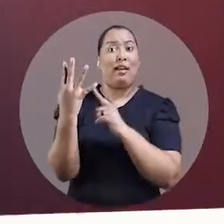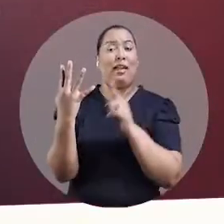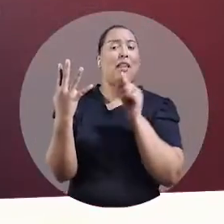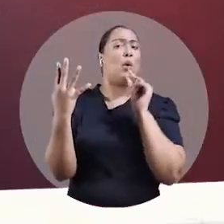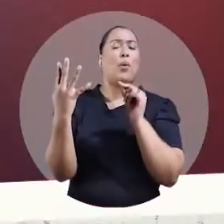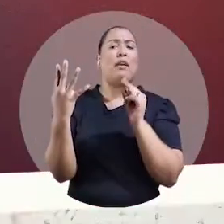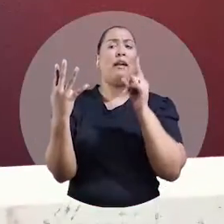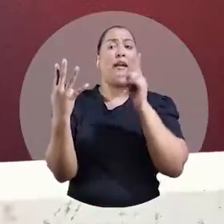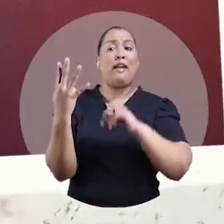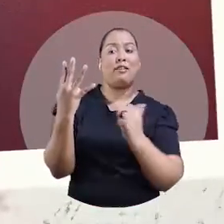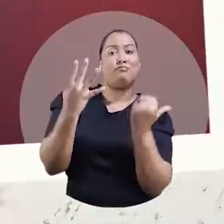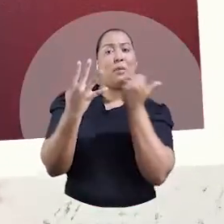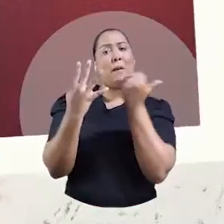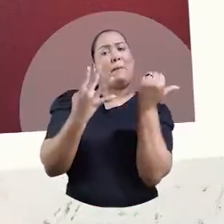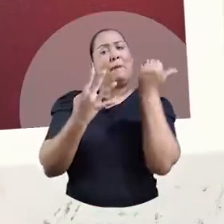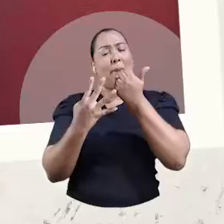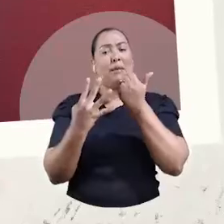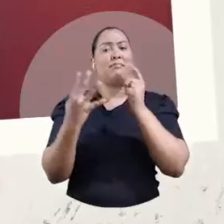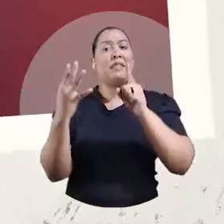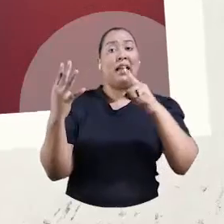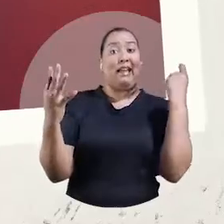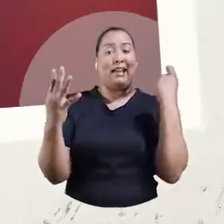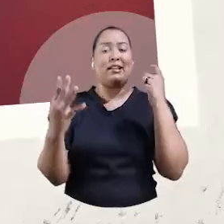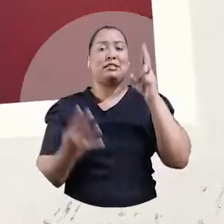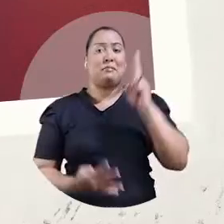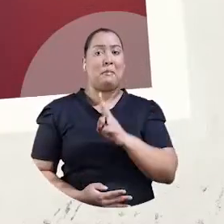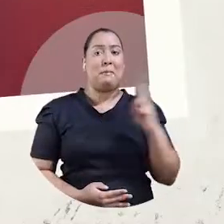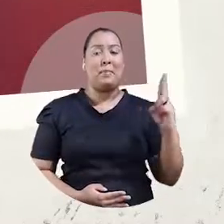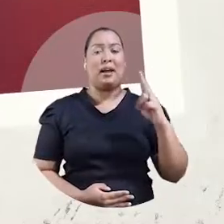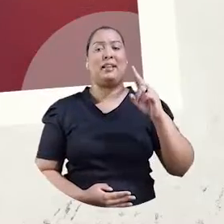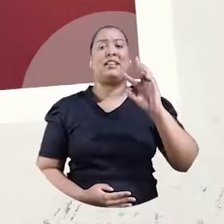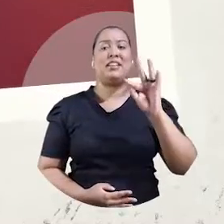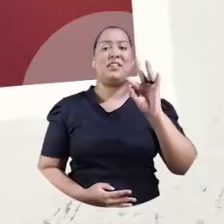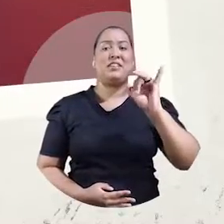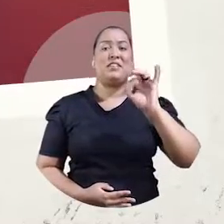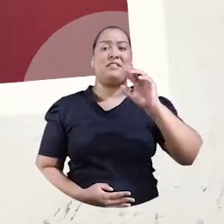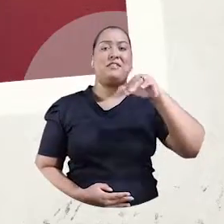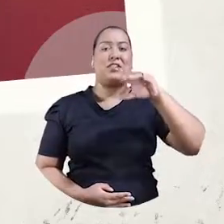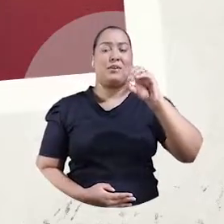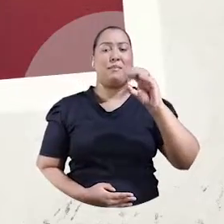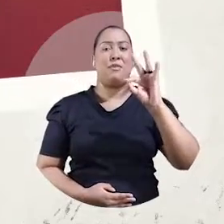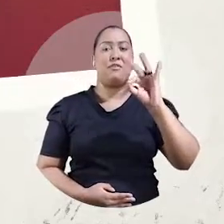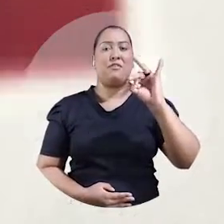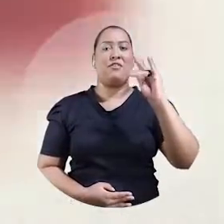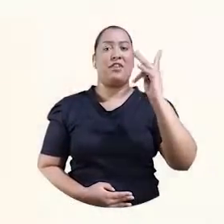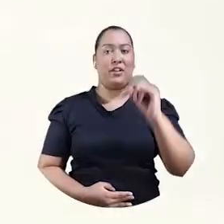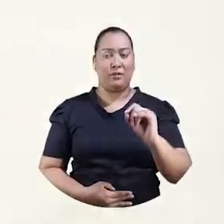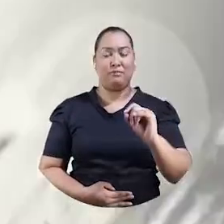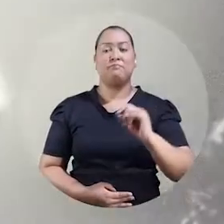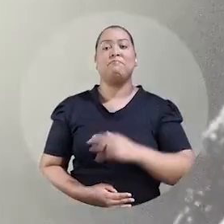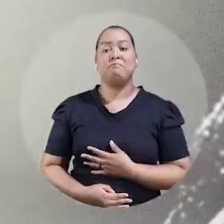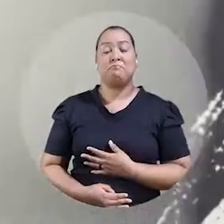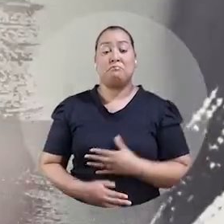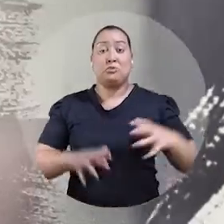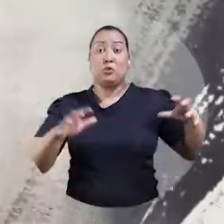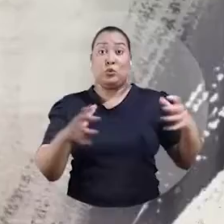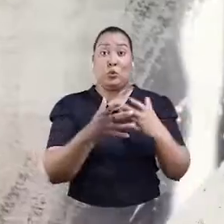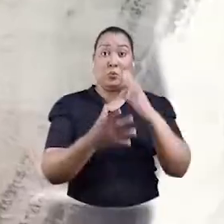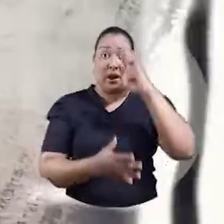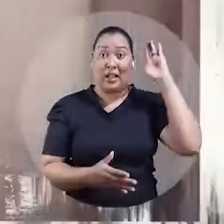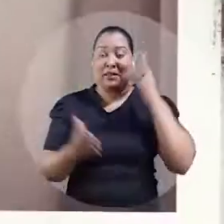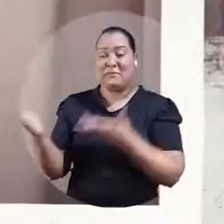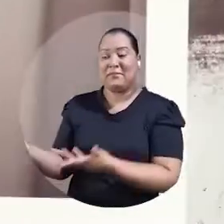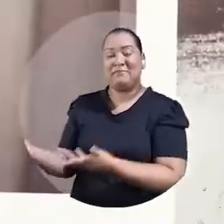ocupante no processo sucessório, antecedida pelo padre Firmo Pinto Duarte Filho. Foi recebida na academia pela